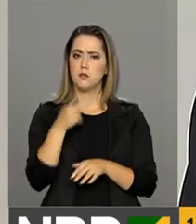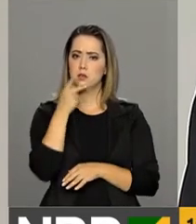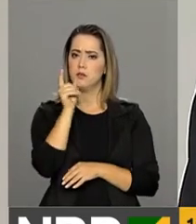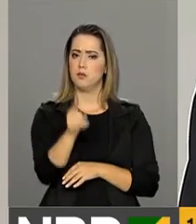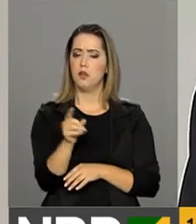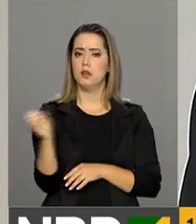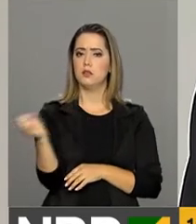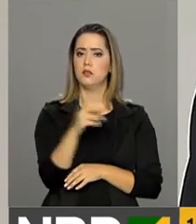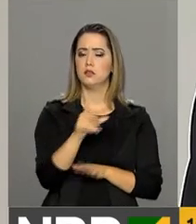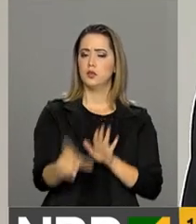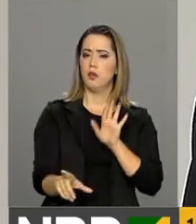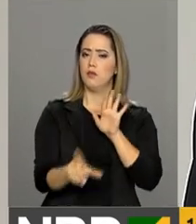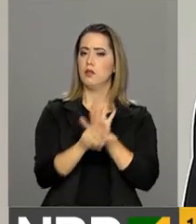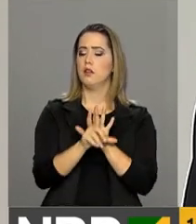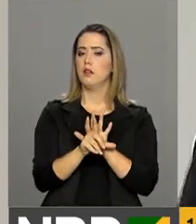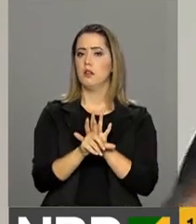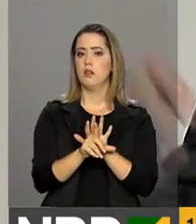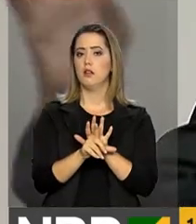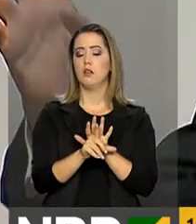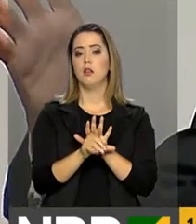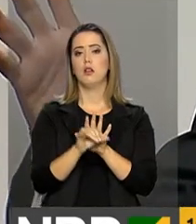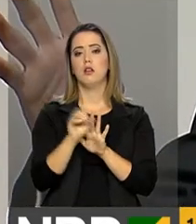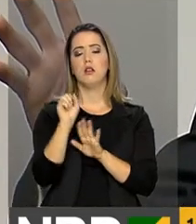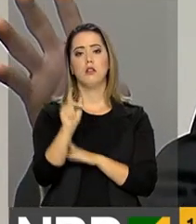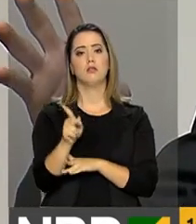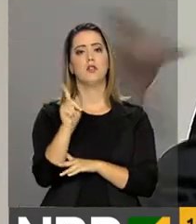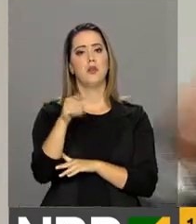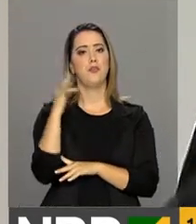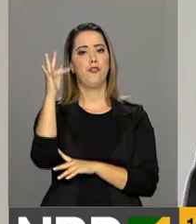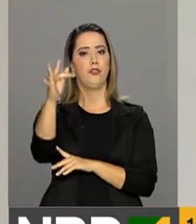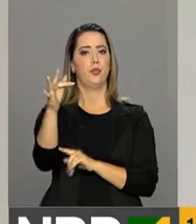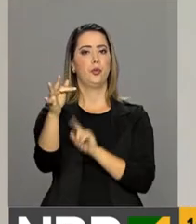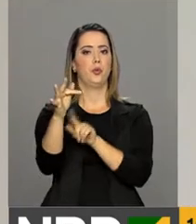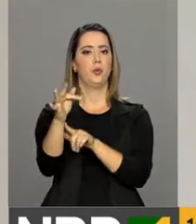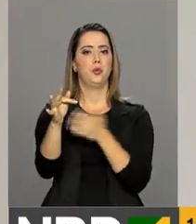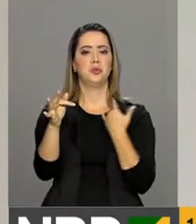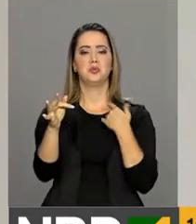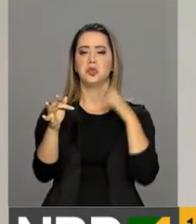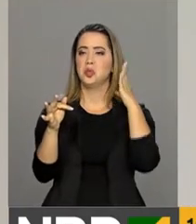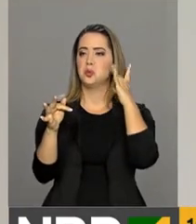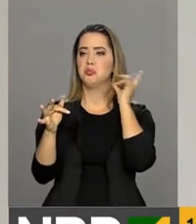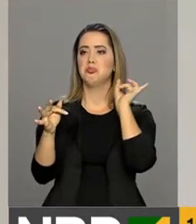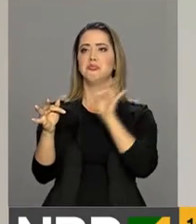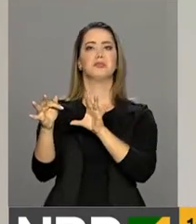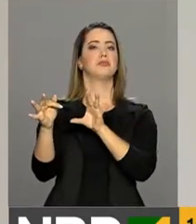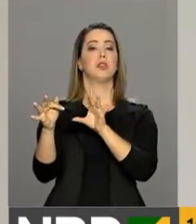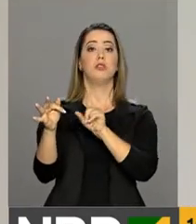a área é para o futuro não tem a ver comigo